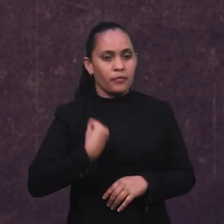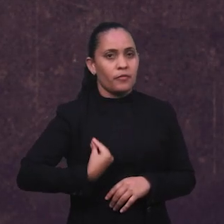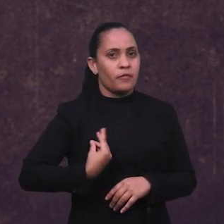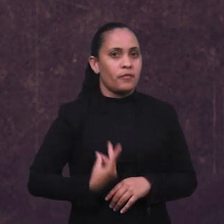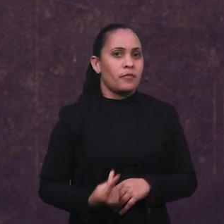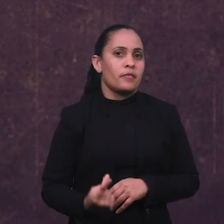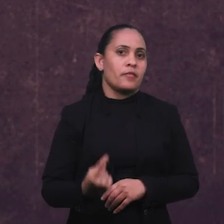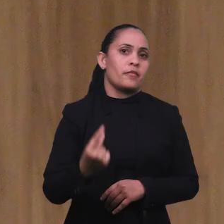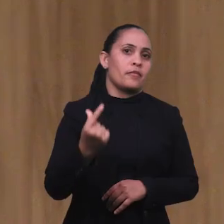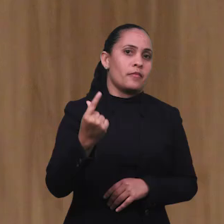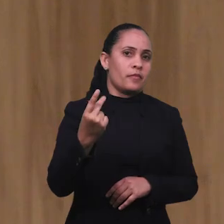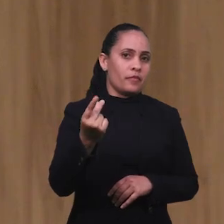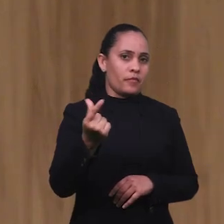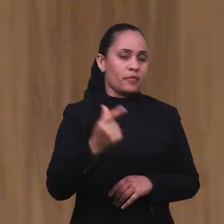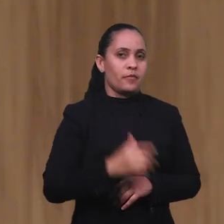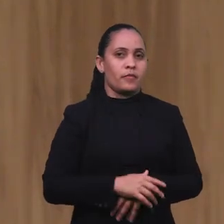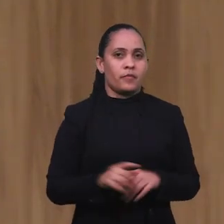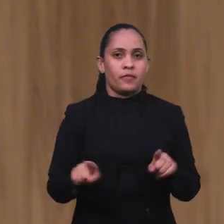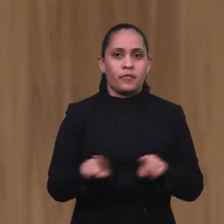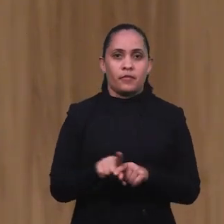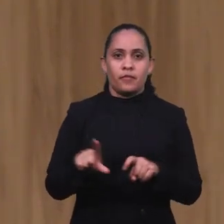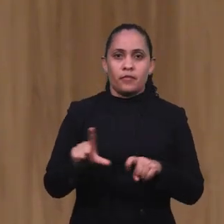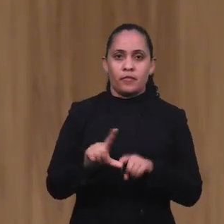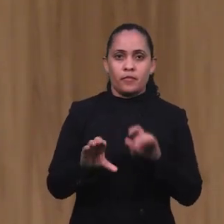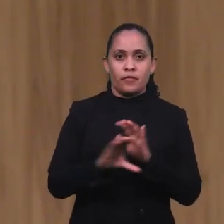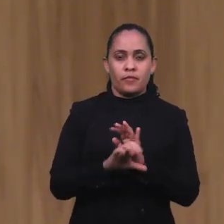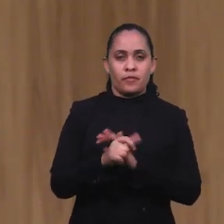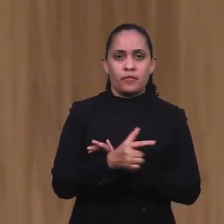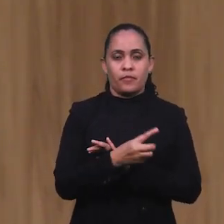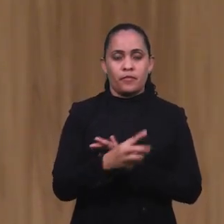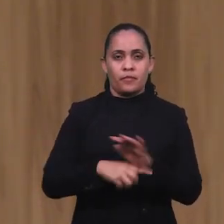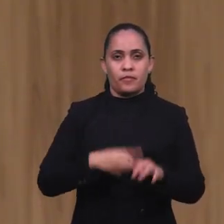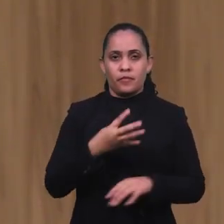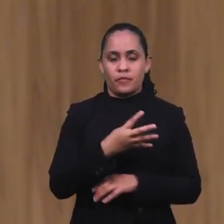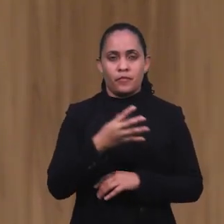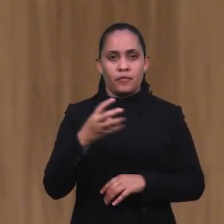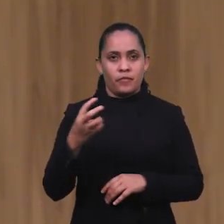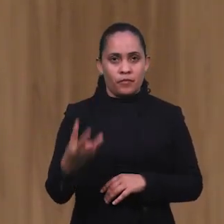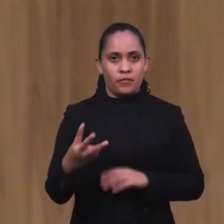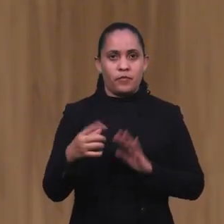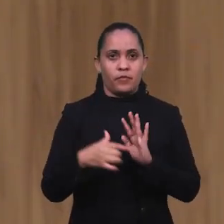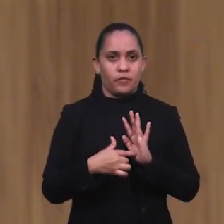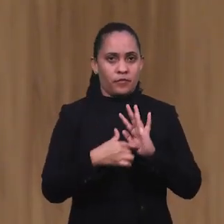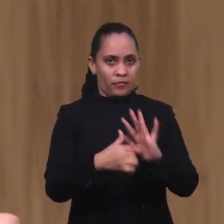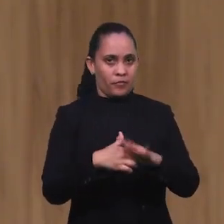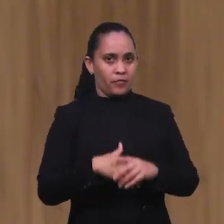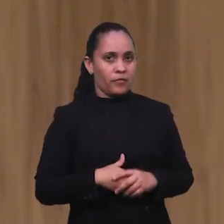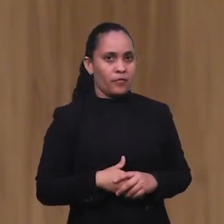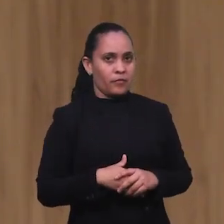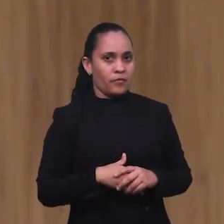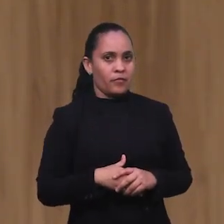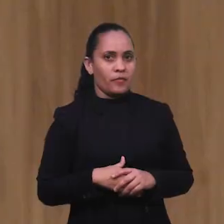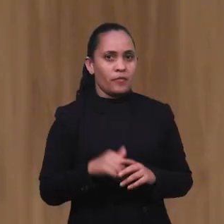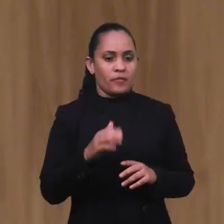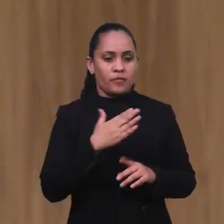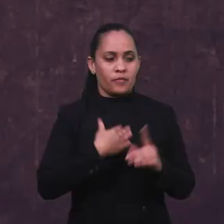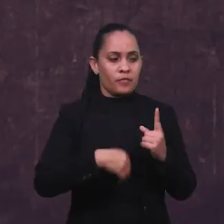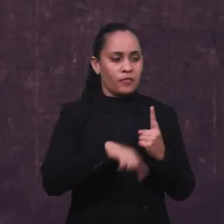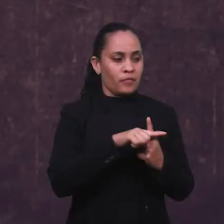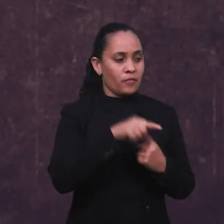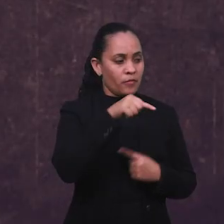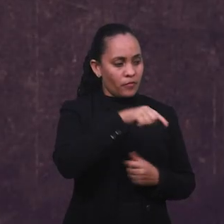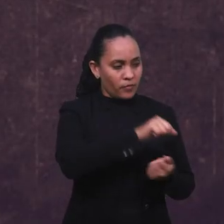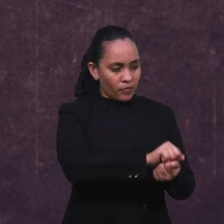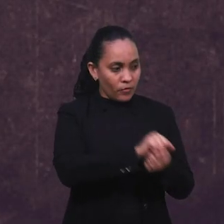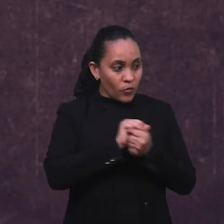eterna. E você vai ver também Lucas 23, 43, quando ele diz assim, aqui com o ladrão na cruz, ele falou,